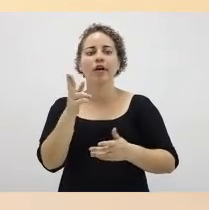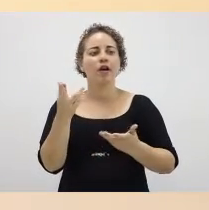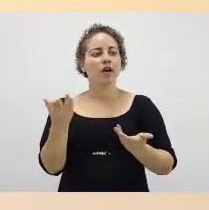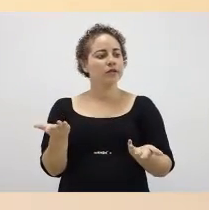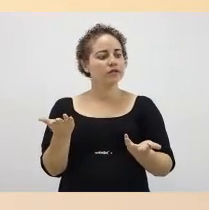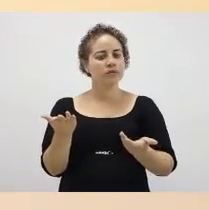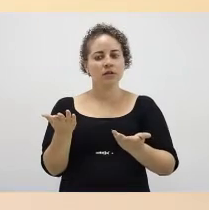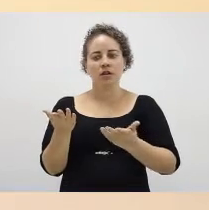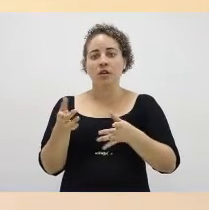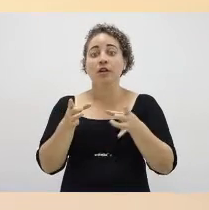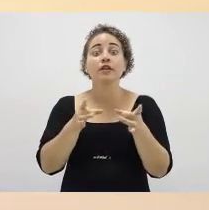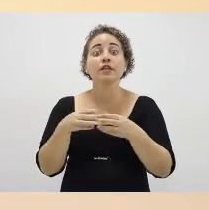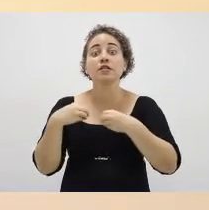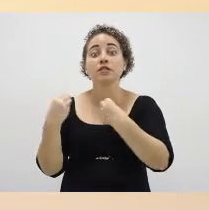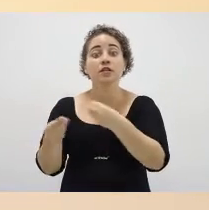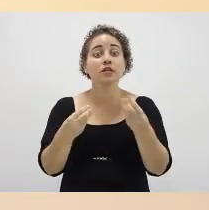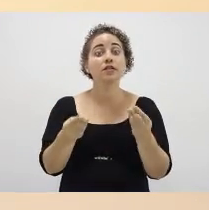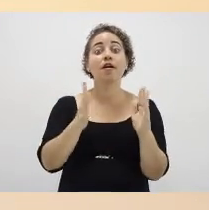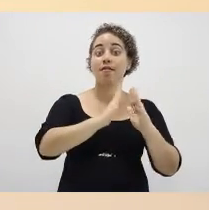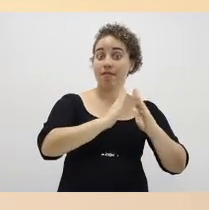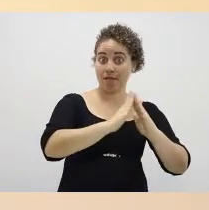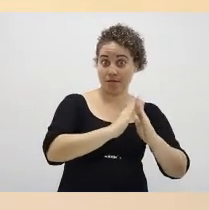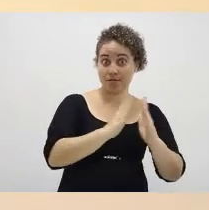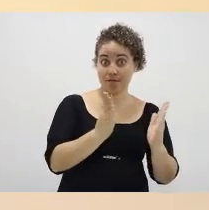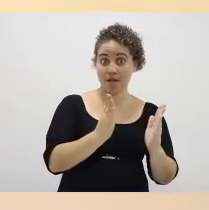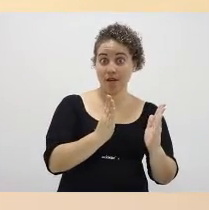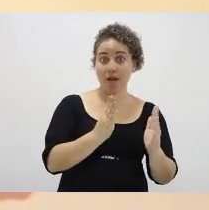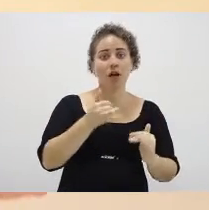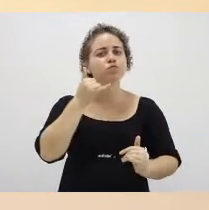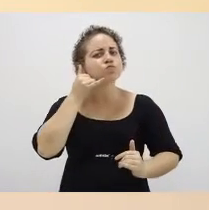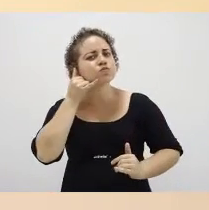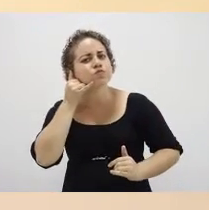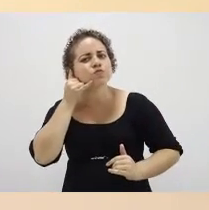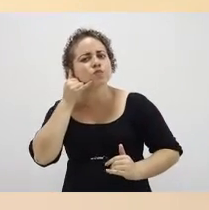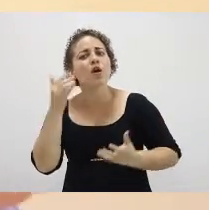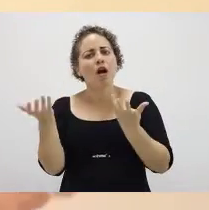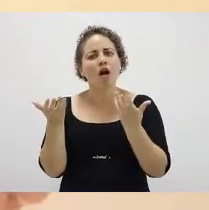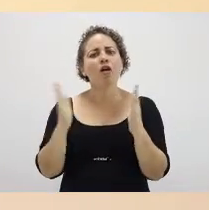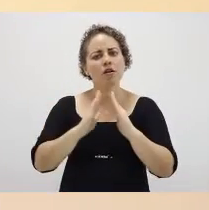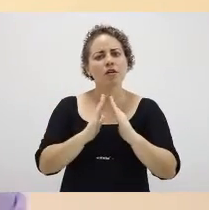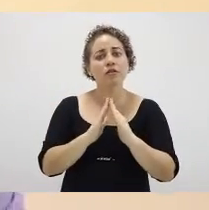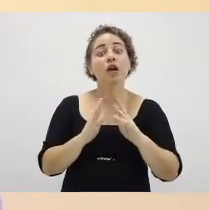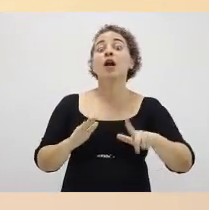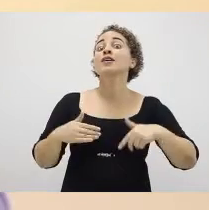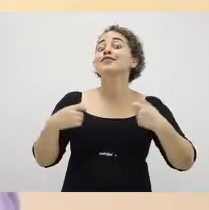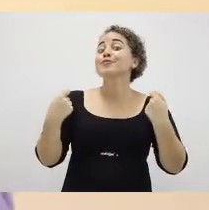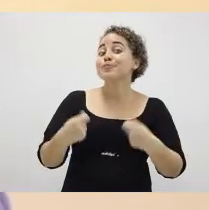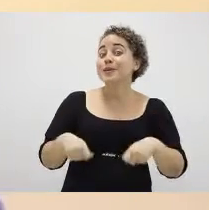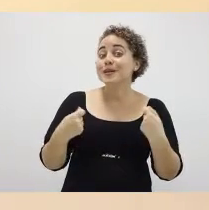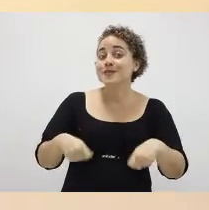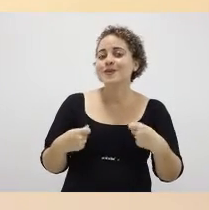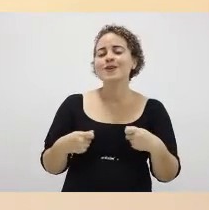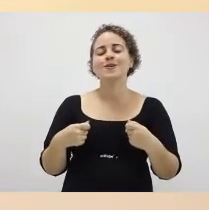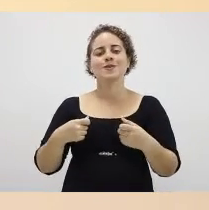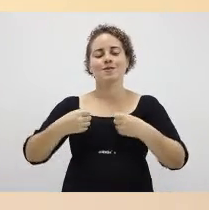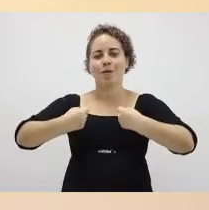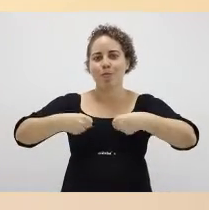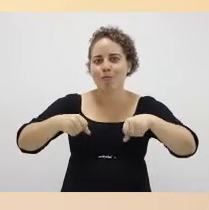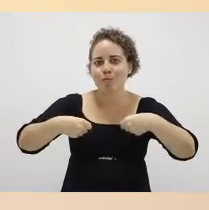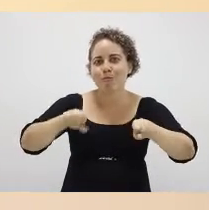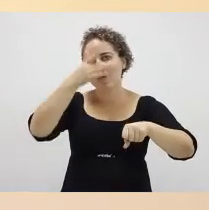um serviço de entrega em domicílio, provavelmente vai ter que contratar um motoboy